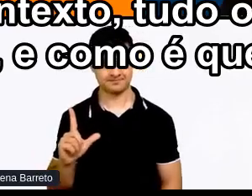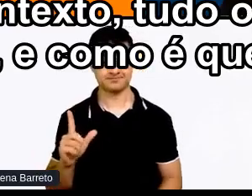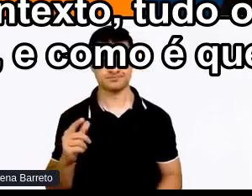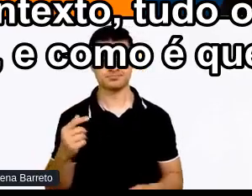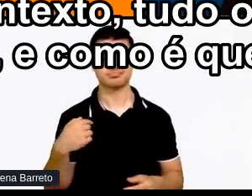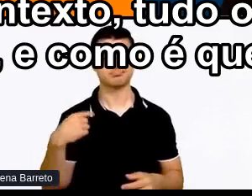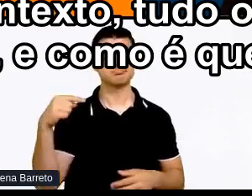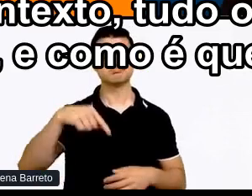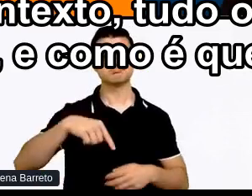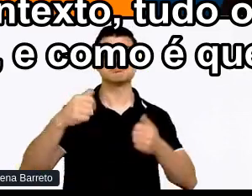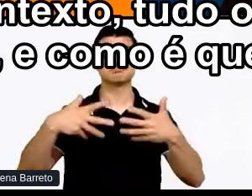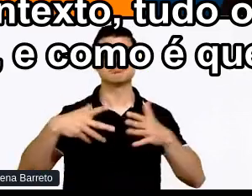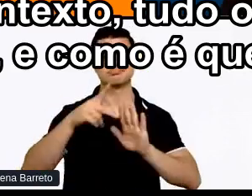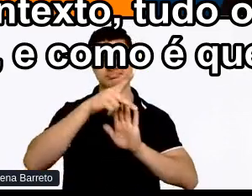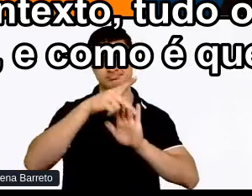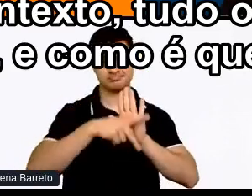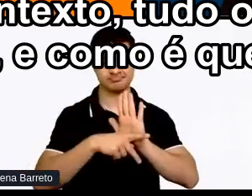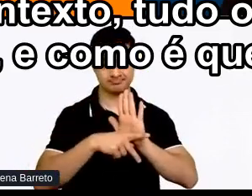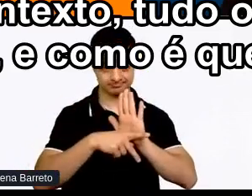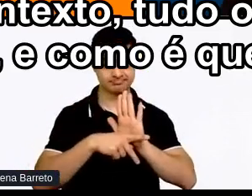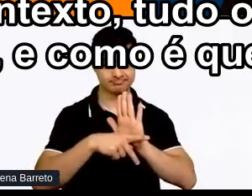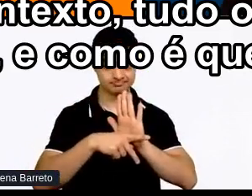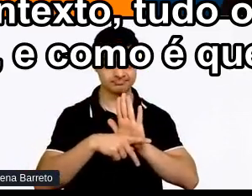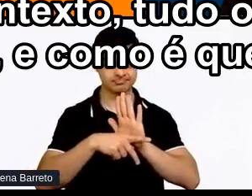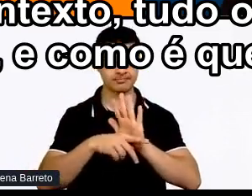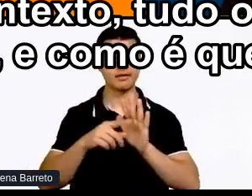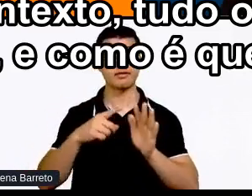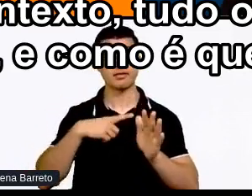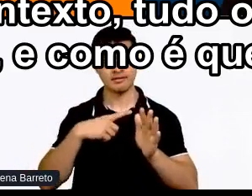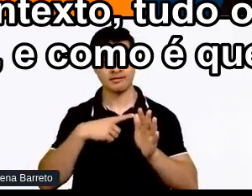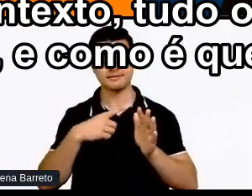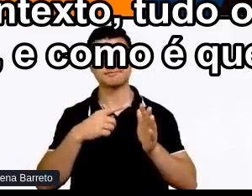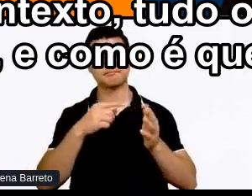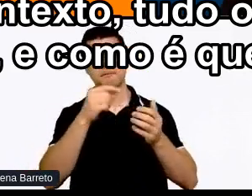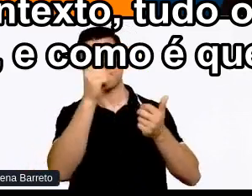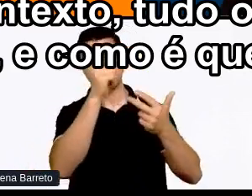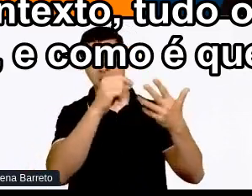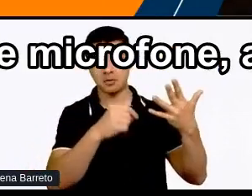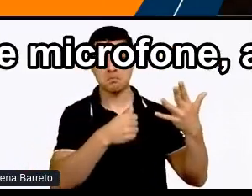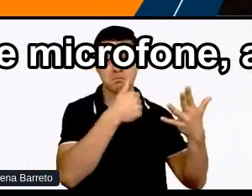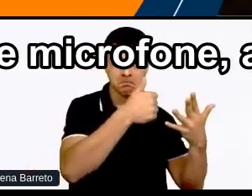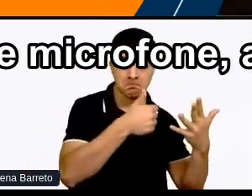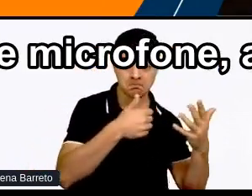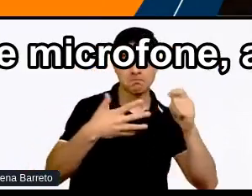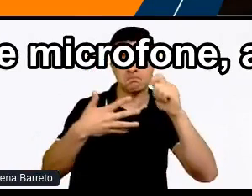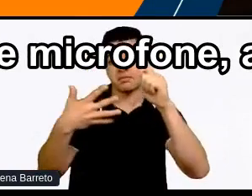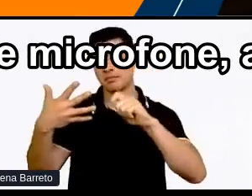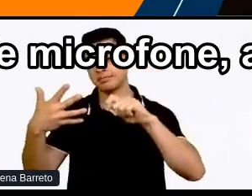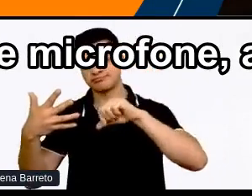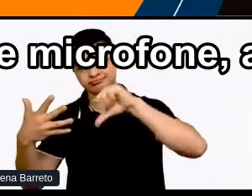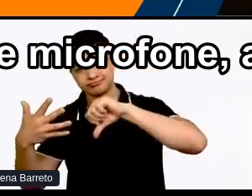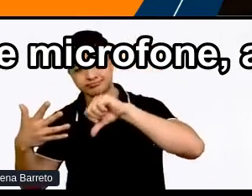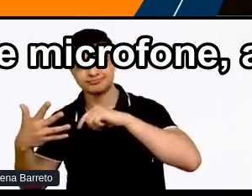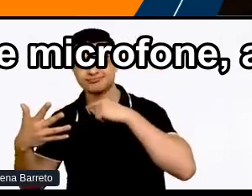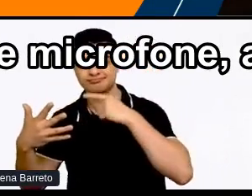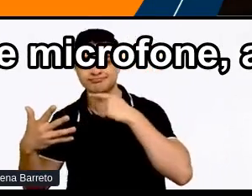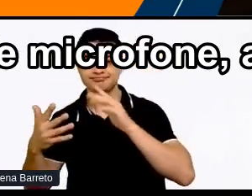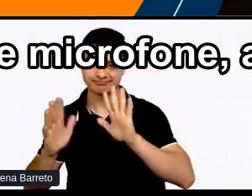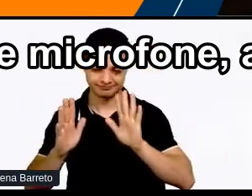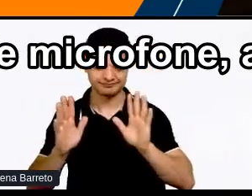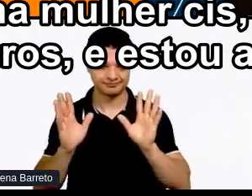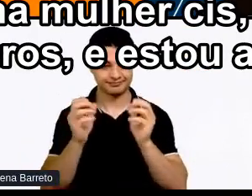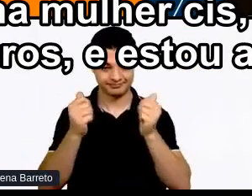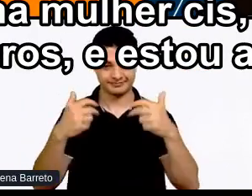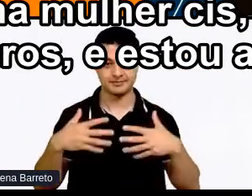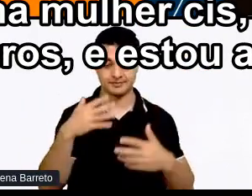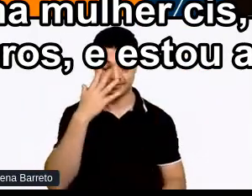E todo o contexto, tudo que deu certo, tudo que deu errado e como é que a gente chegou até aqui. Trocando de microfone agora sim, muito